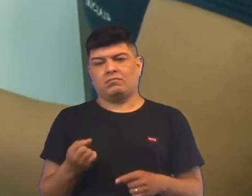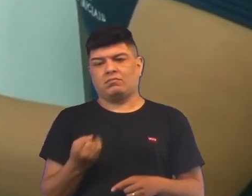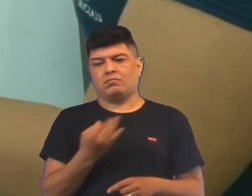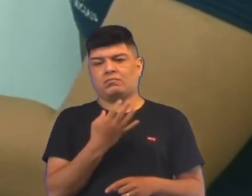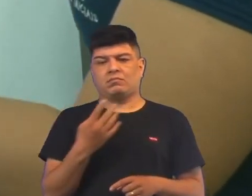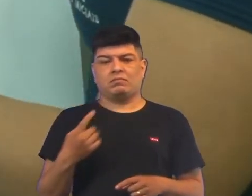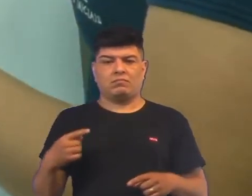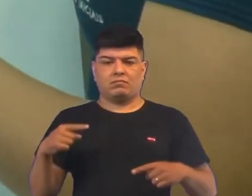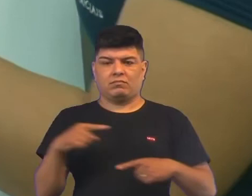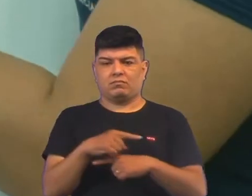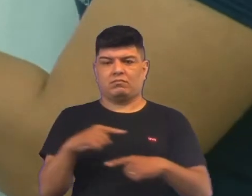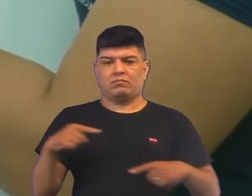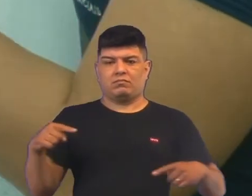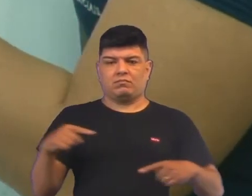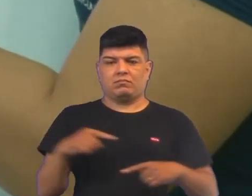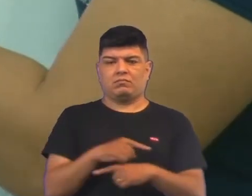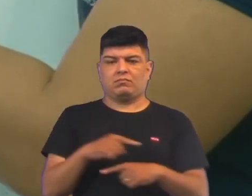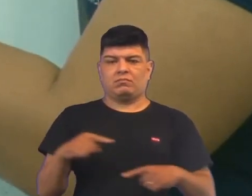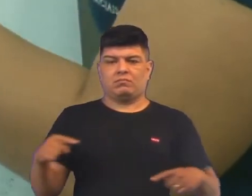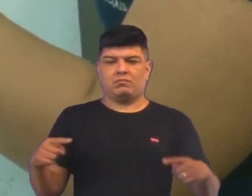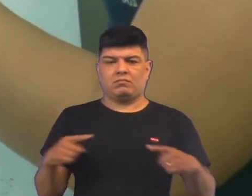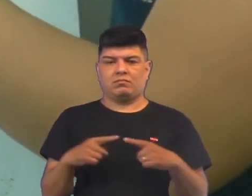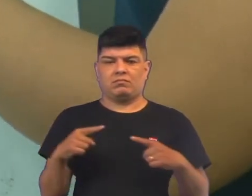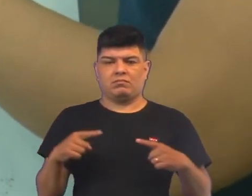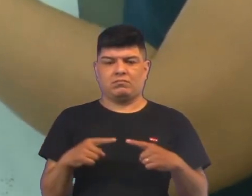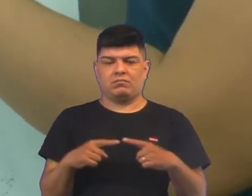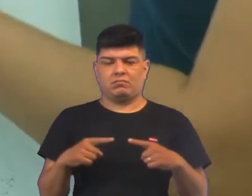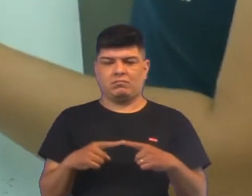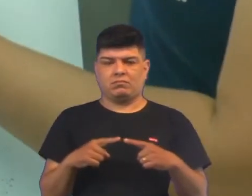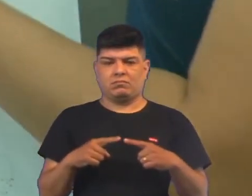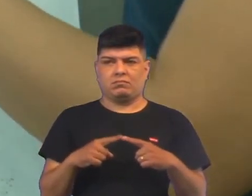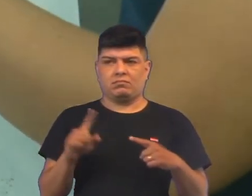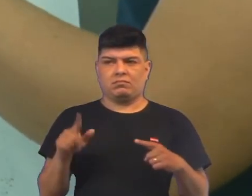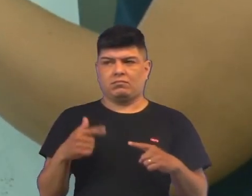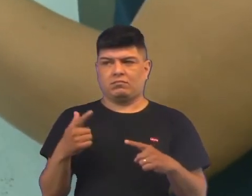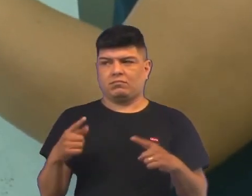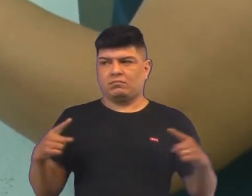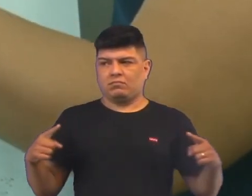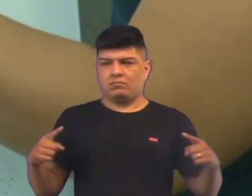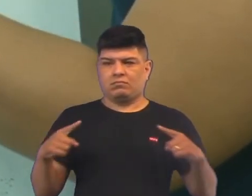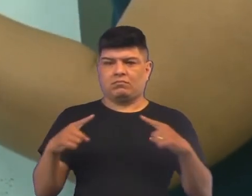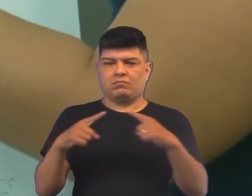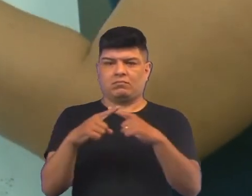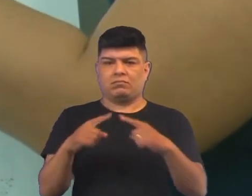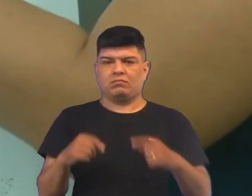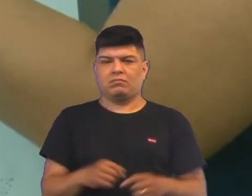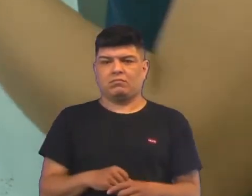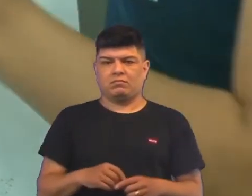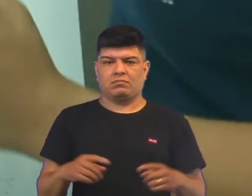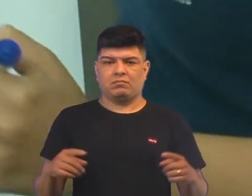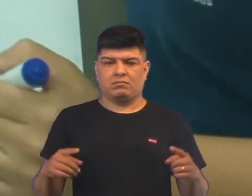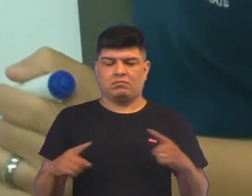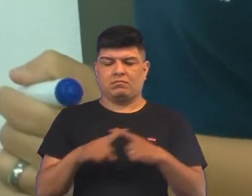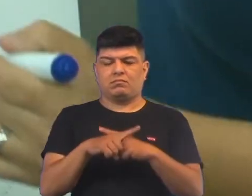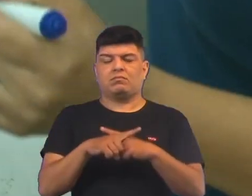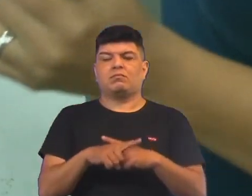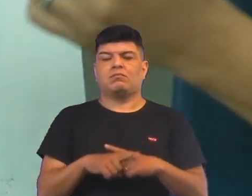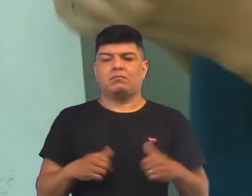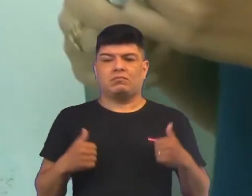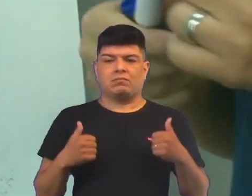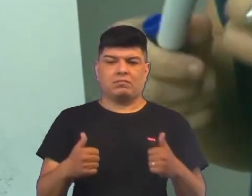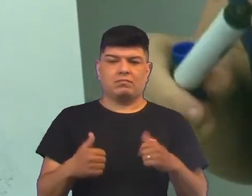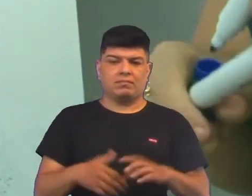considerar paralelo esse com esse, ó, tá? Porque se eu continuar esse com esse, ó, eles vão se